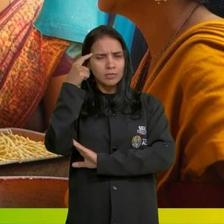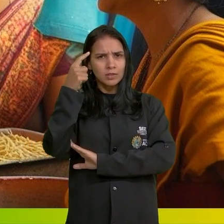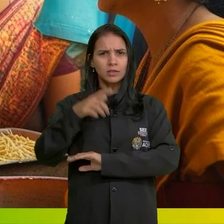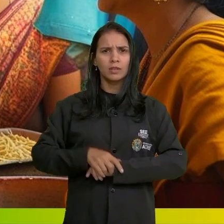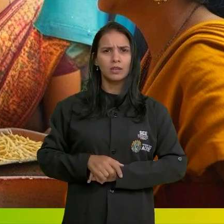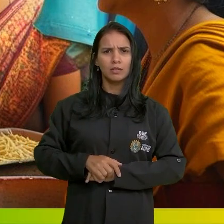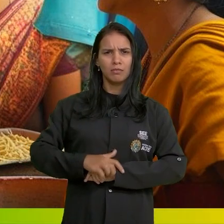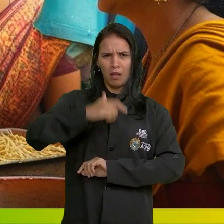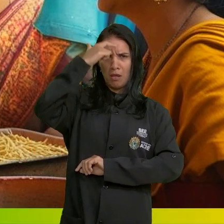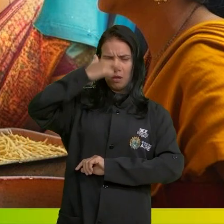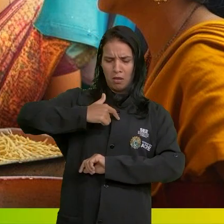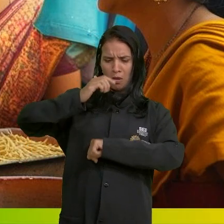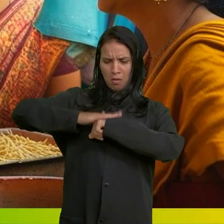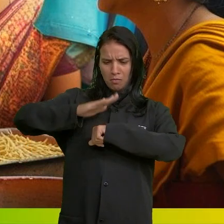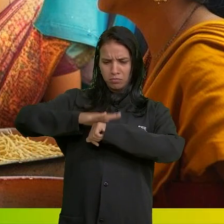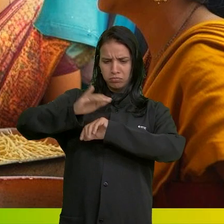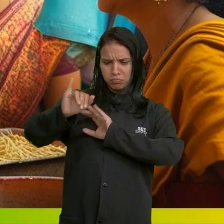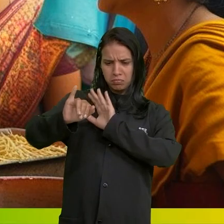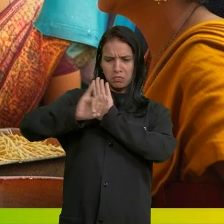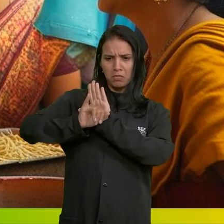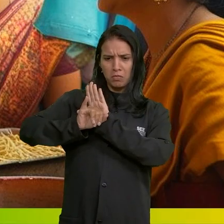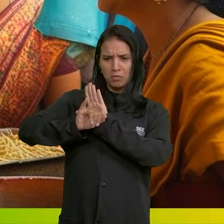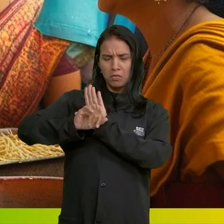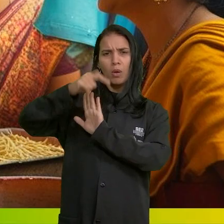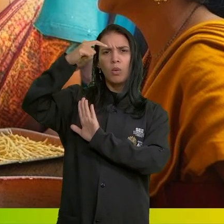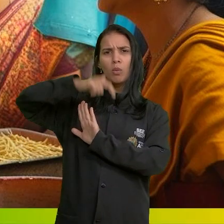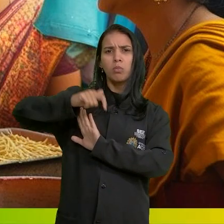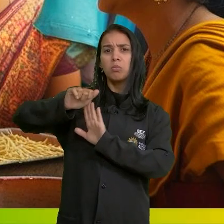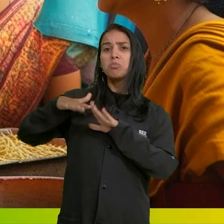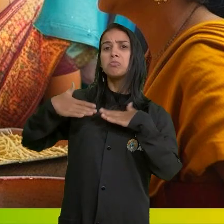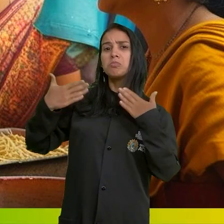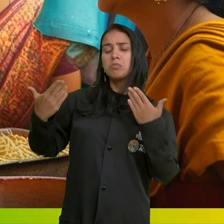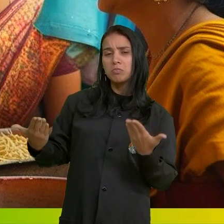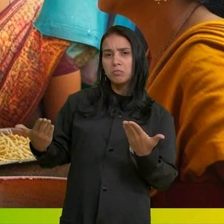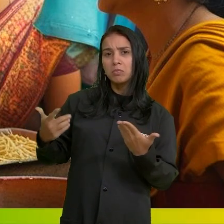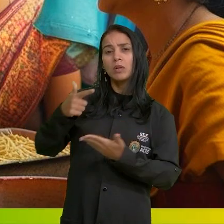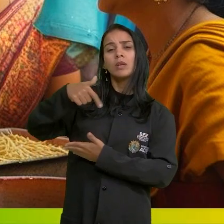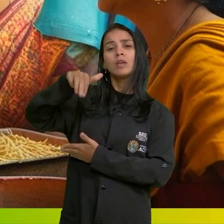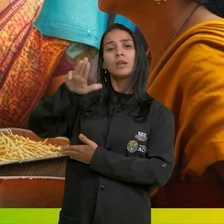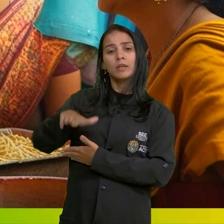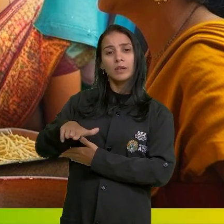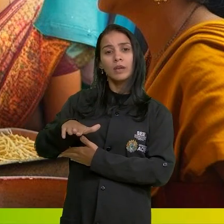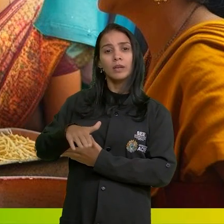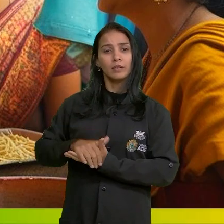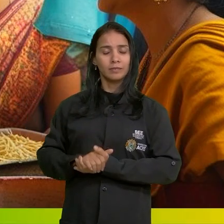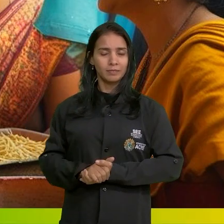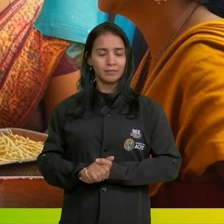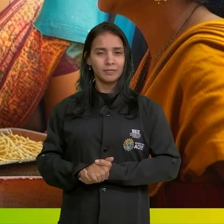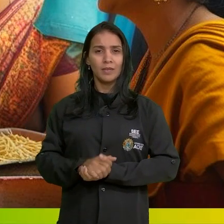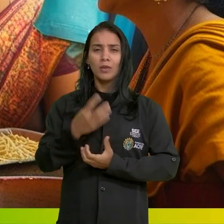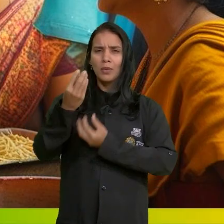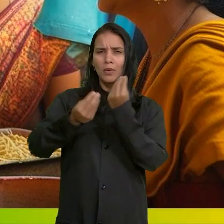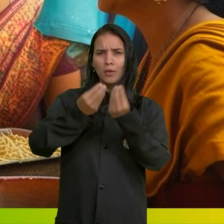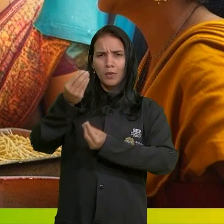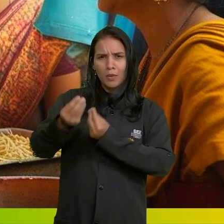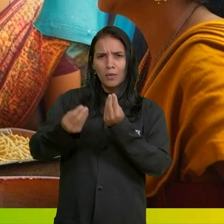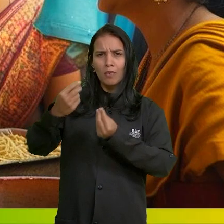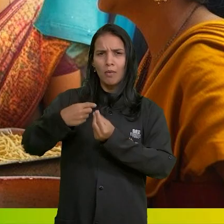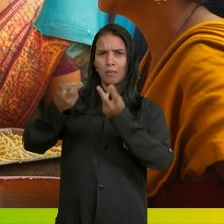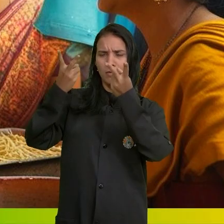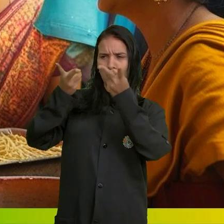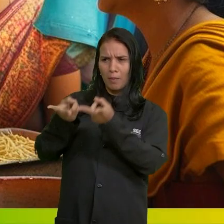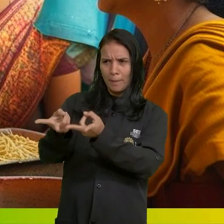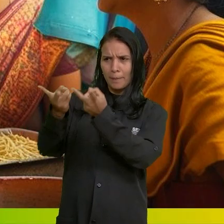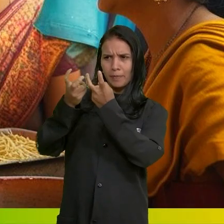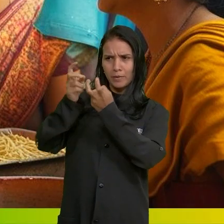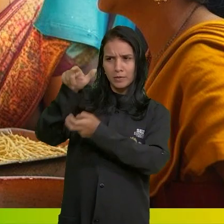eu? Ou em outras palavras, quem é você? E a outra indagação, como eu percebo o outro?